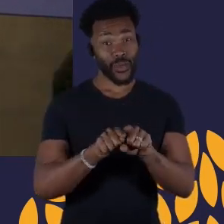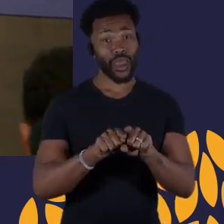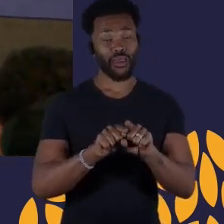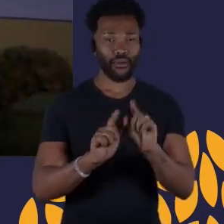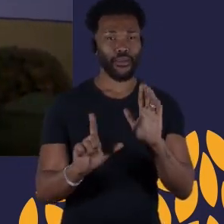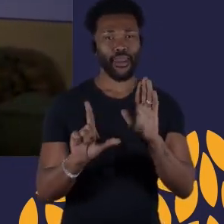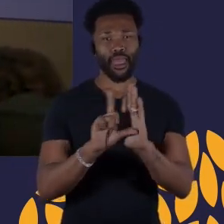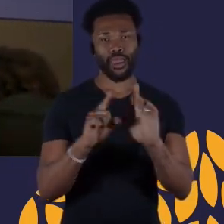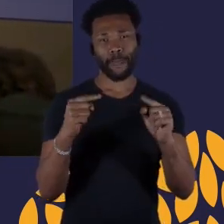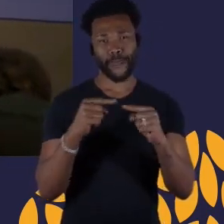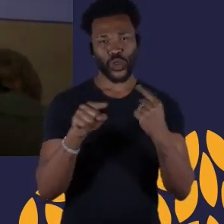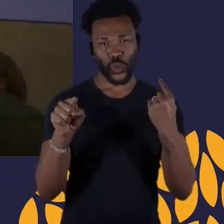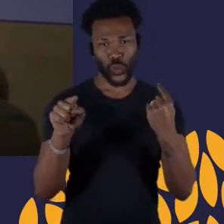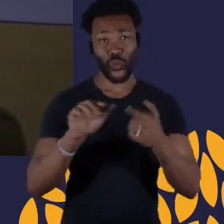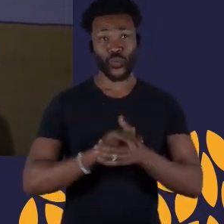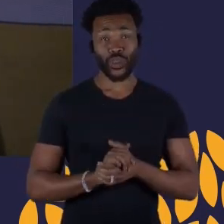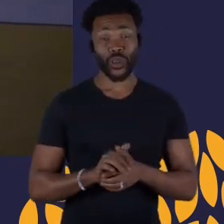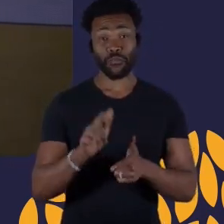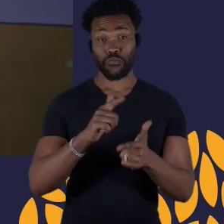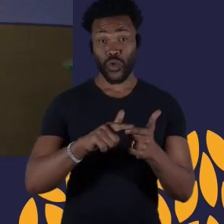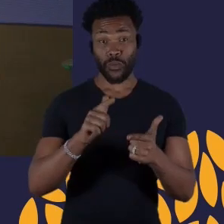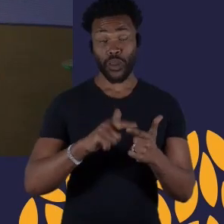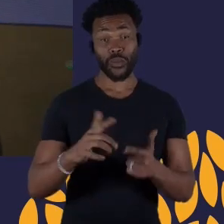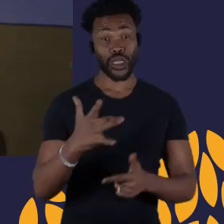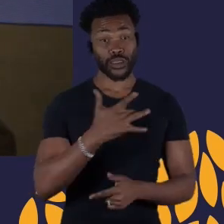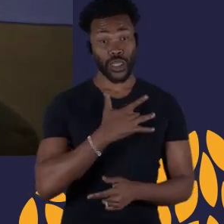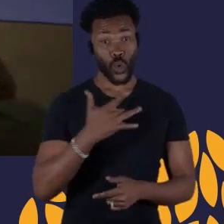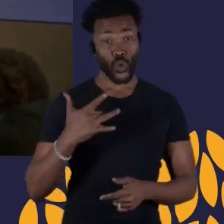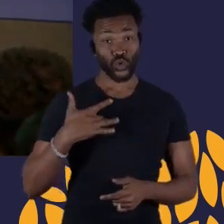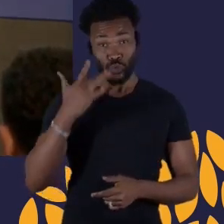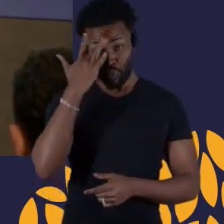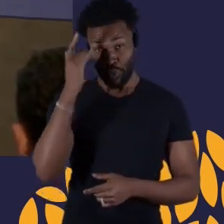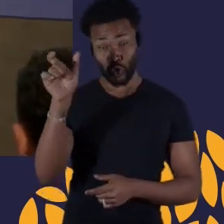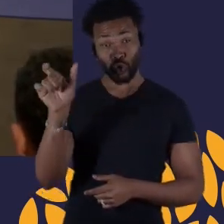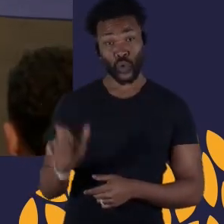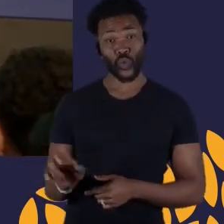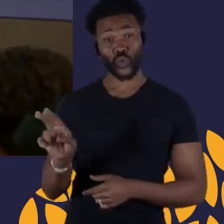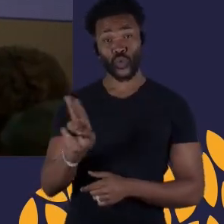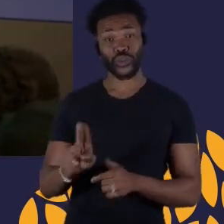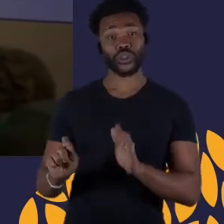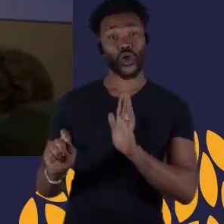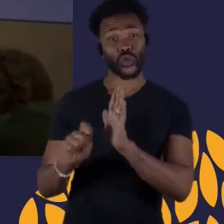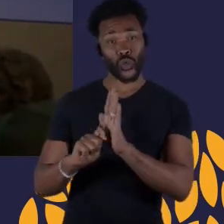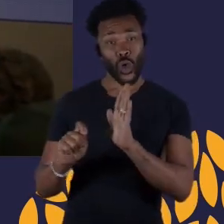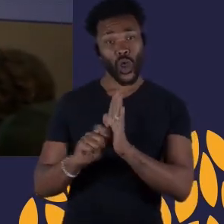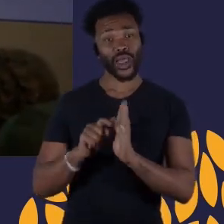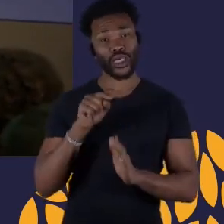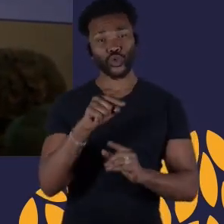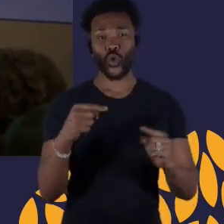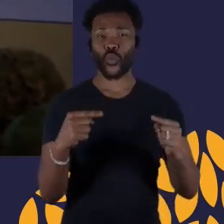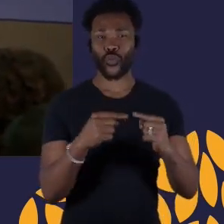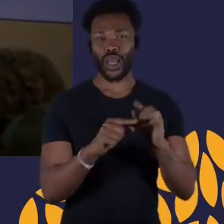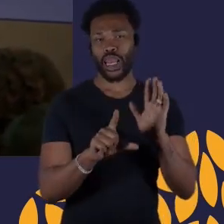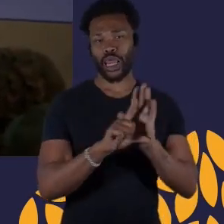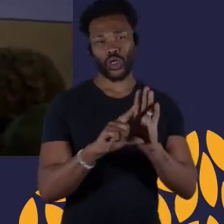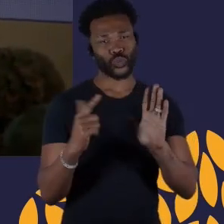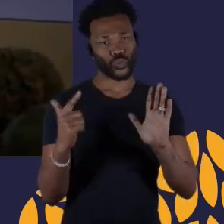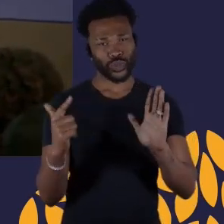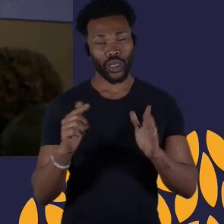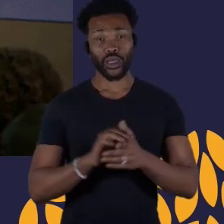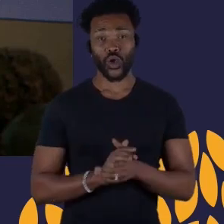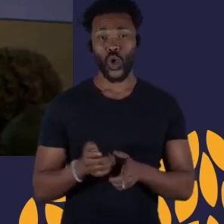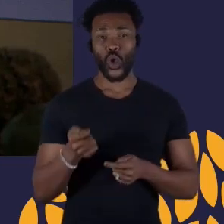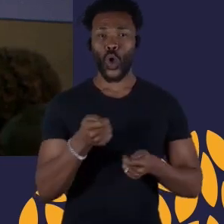ilegalidade. Problemas de saúde que tem usuários de drogas tem a ver com ilegalidade, controle de